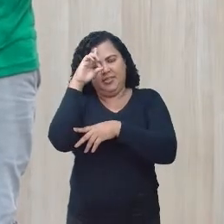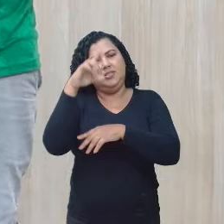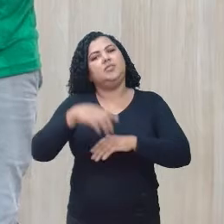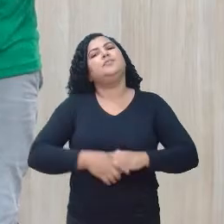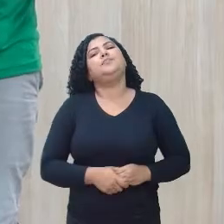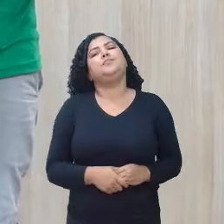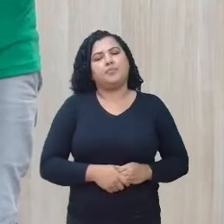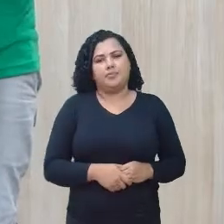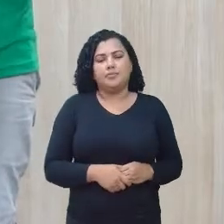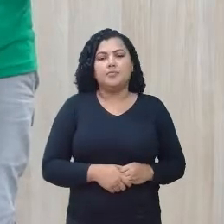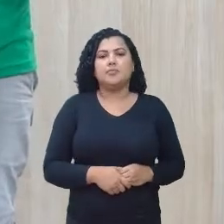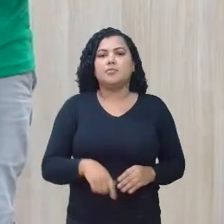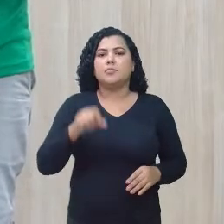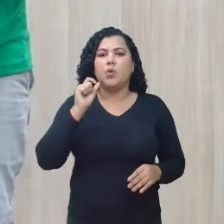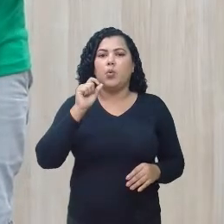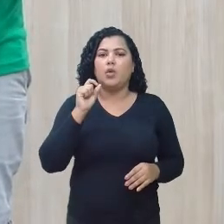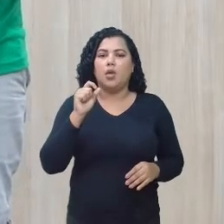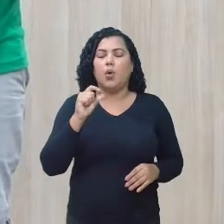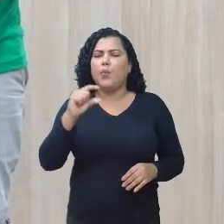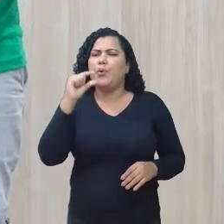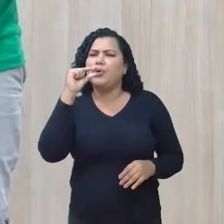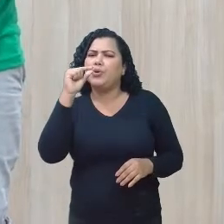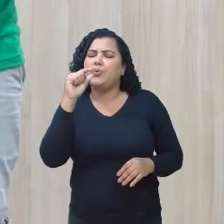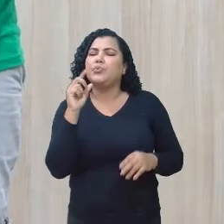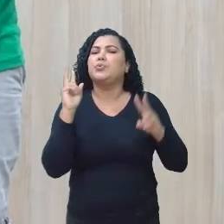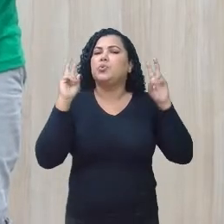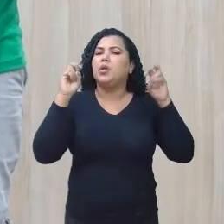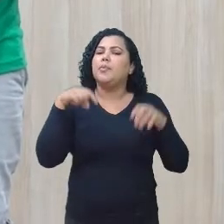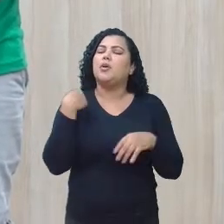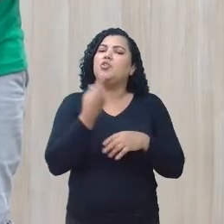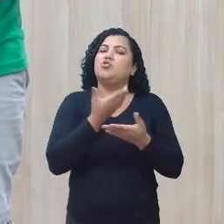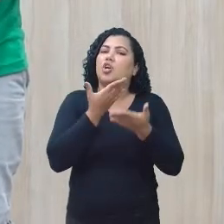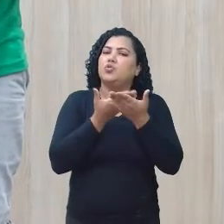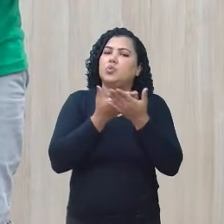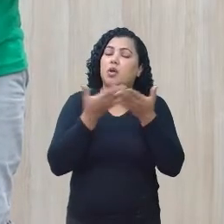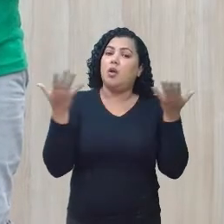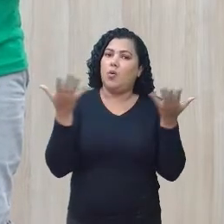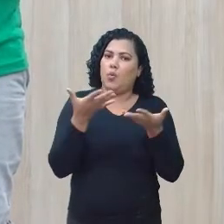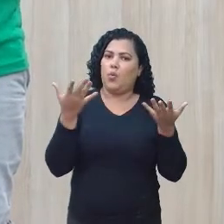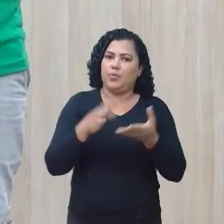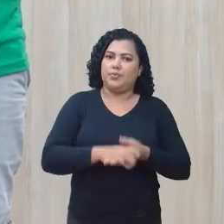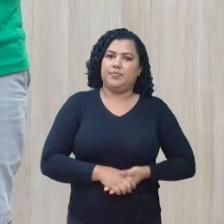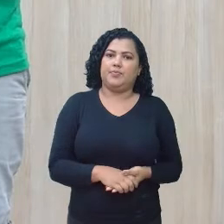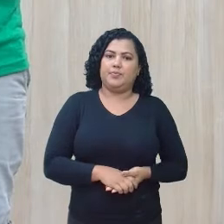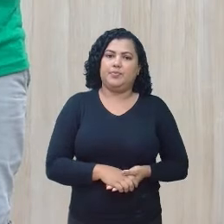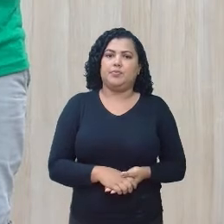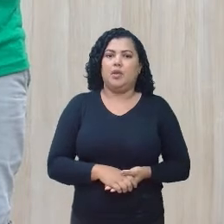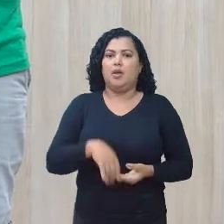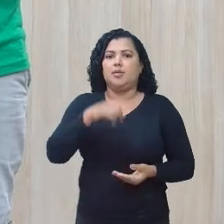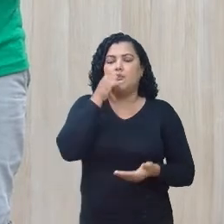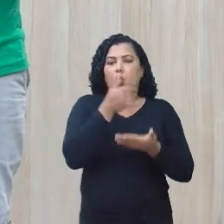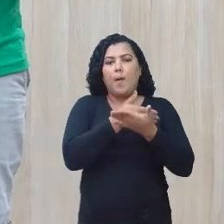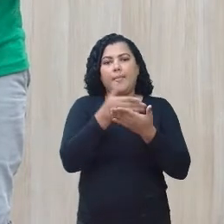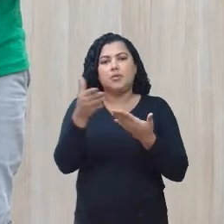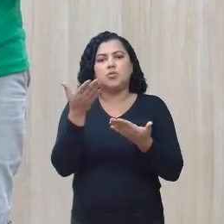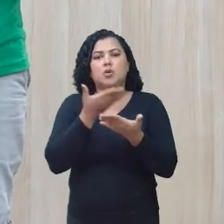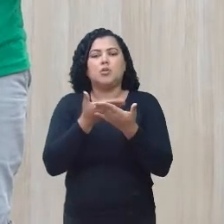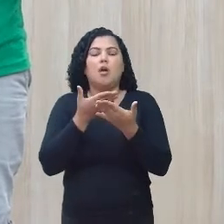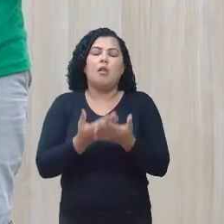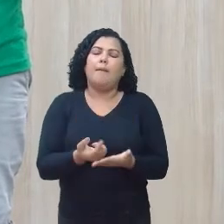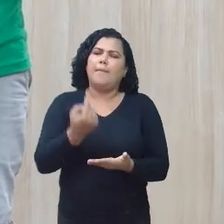cotidiano, tá certo? Que é um pouco do tema que nós estamos trabalhando nessa semana, né? A gente começou na aula anterior a falar